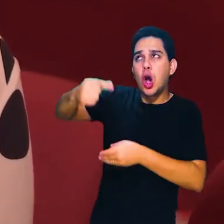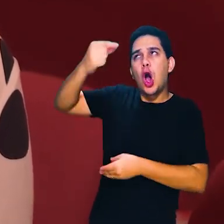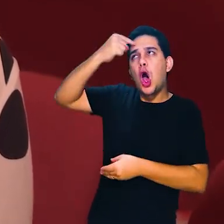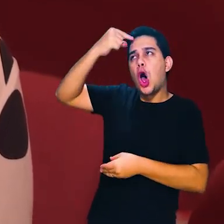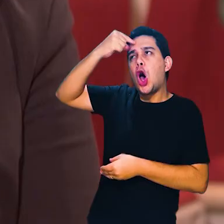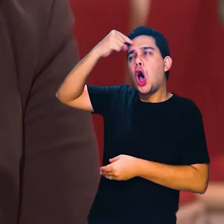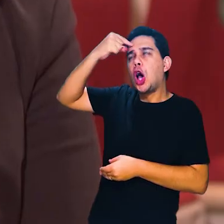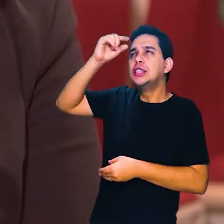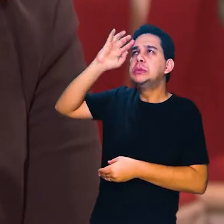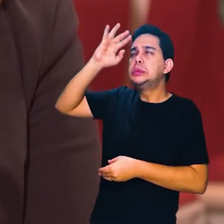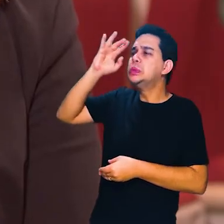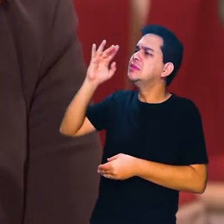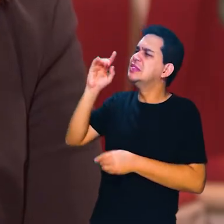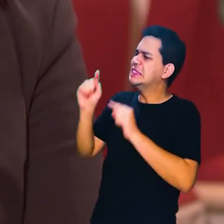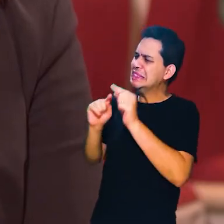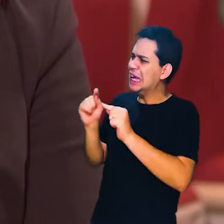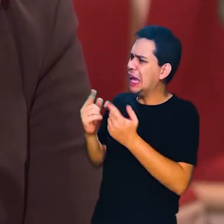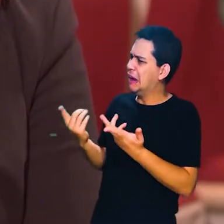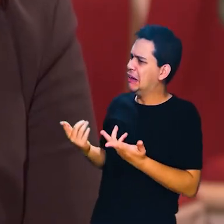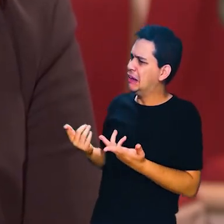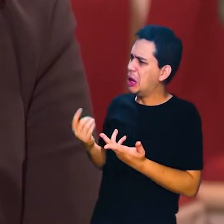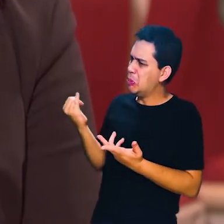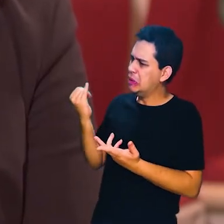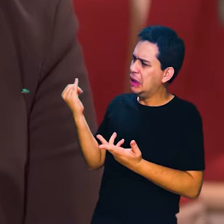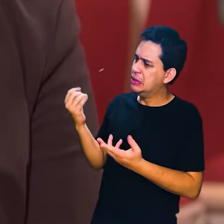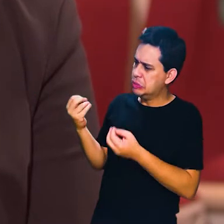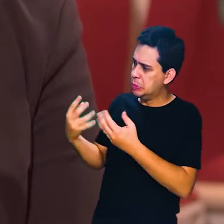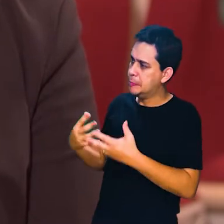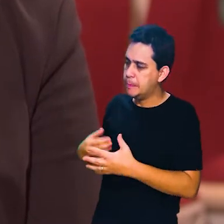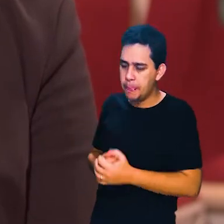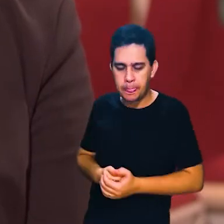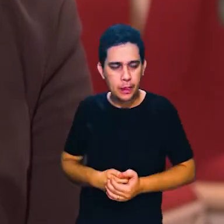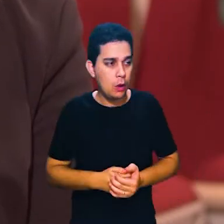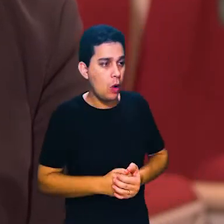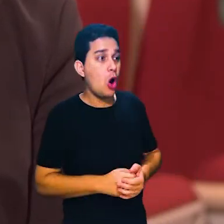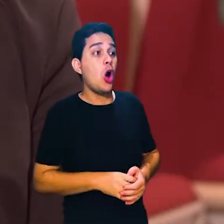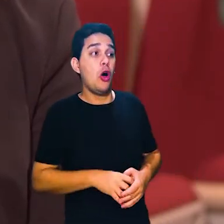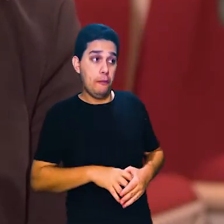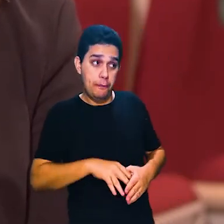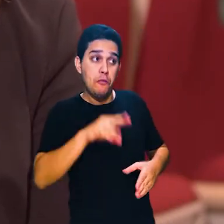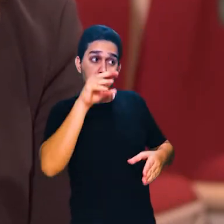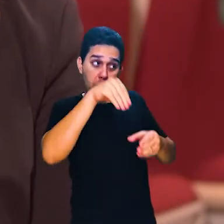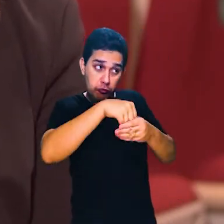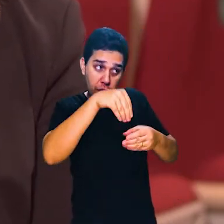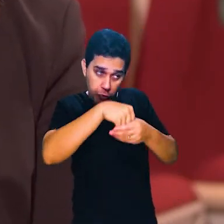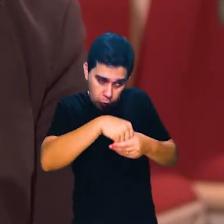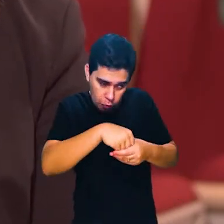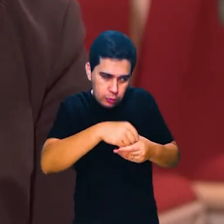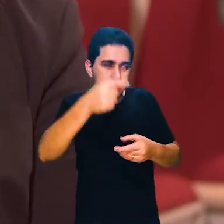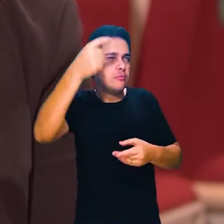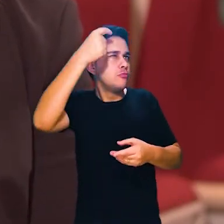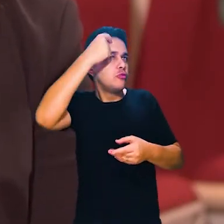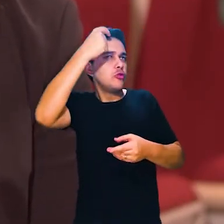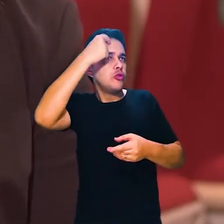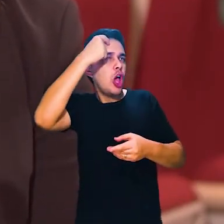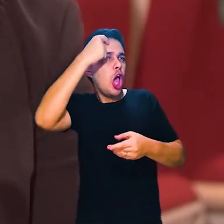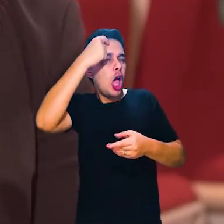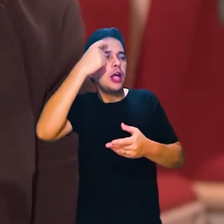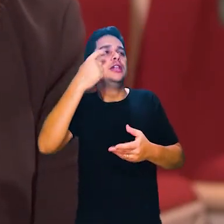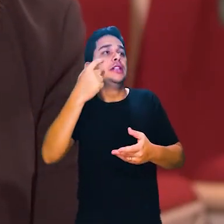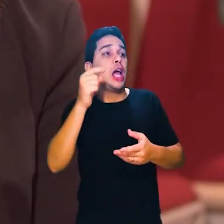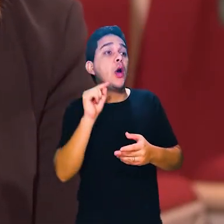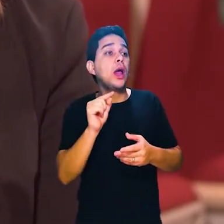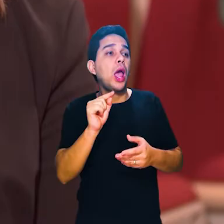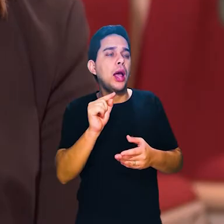Brasil? O voto consciente é aquele que não é atrapalhado por nenhuma mentira durante o